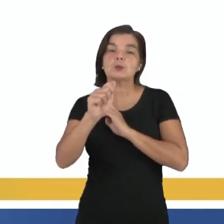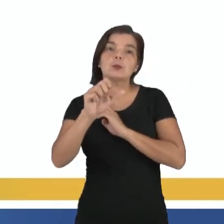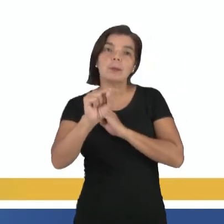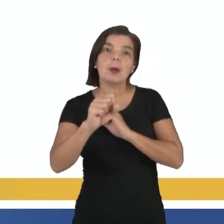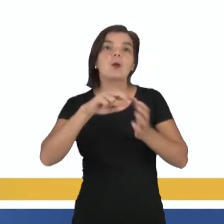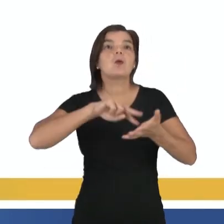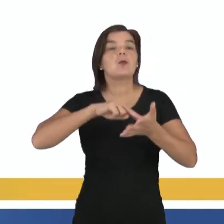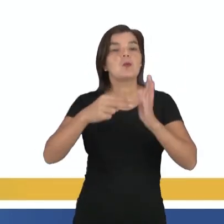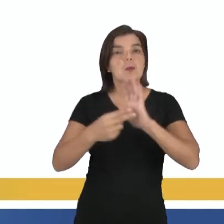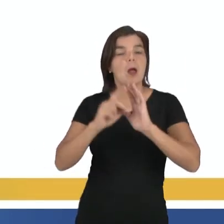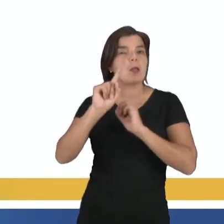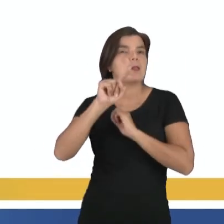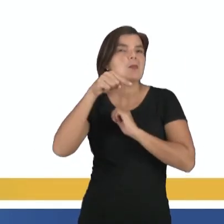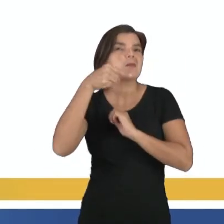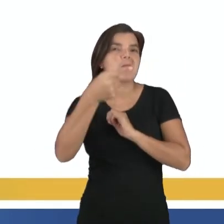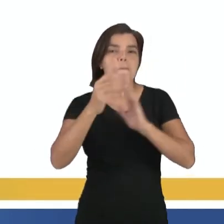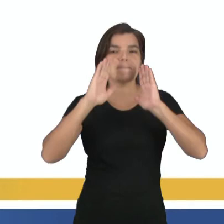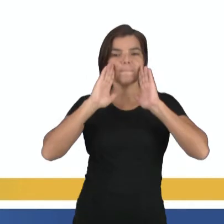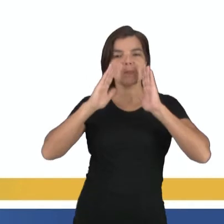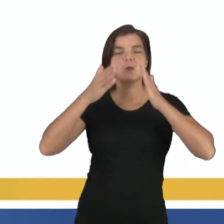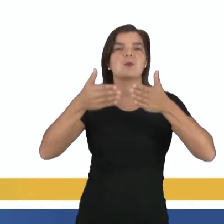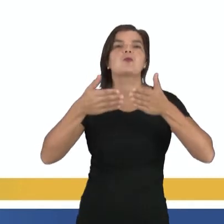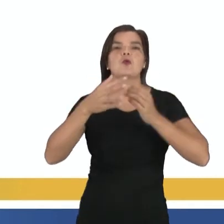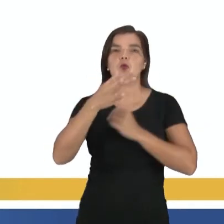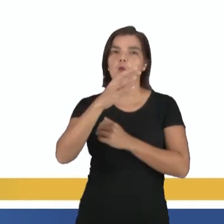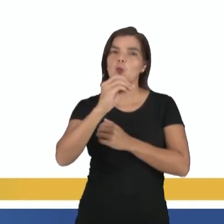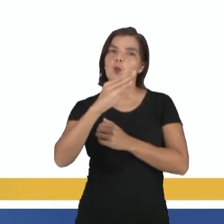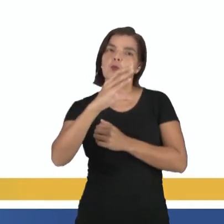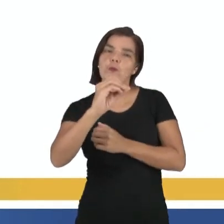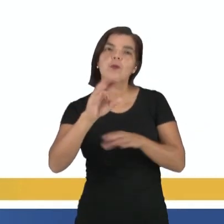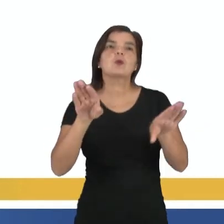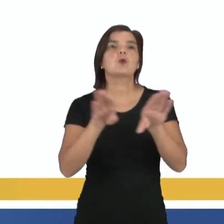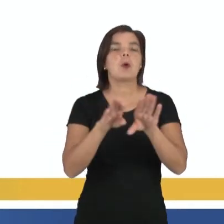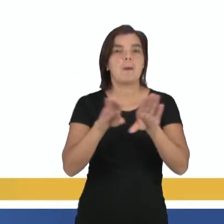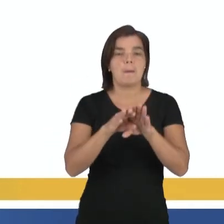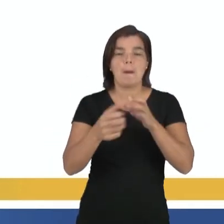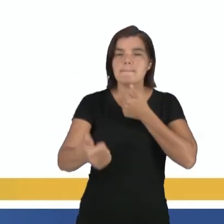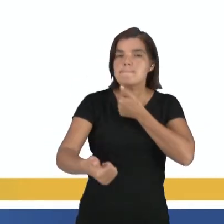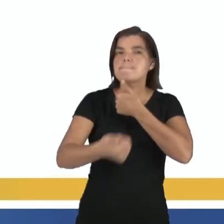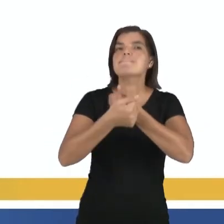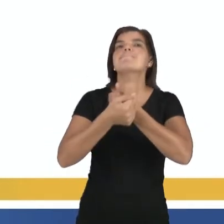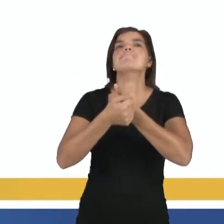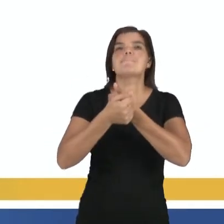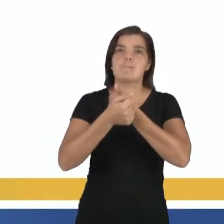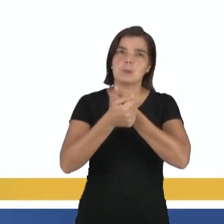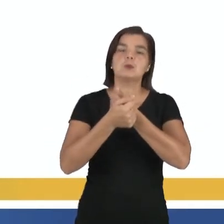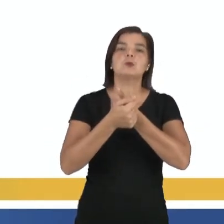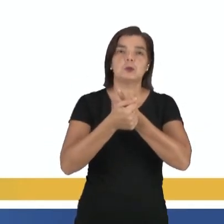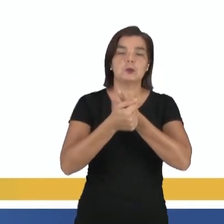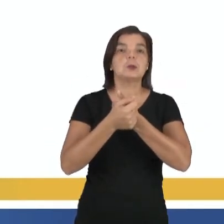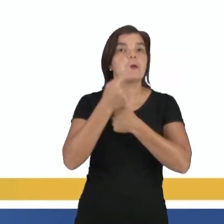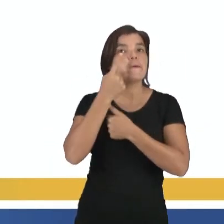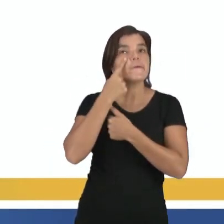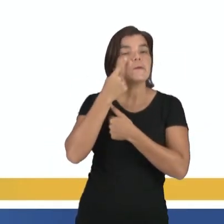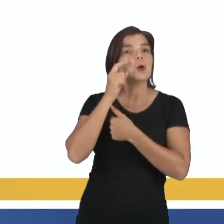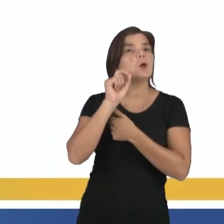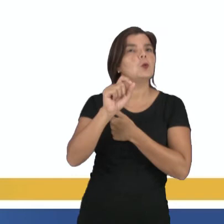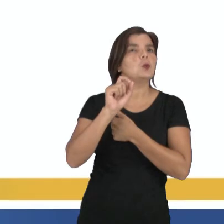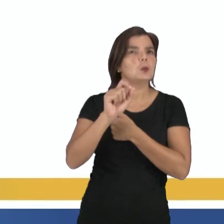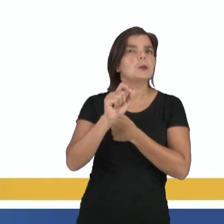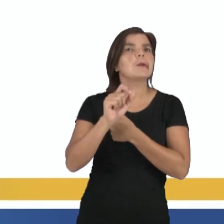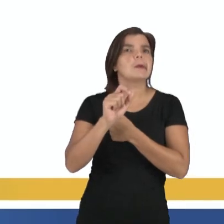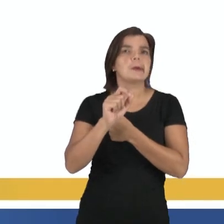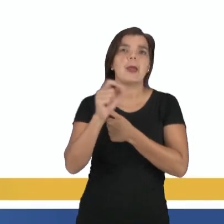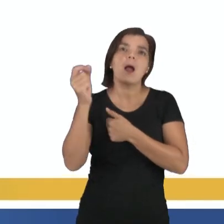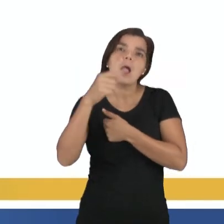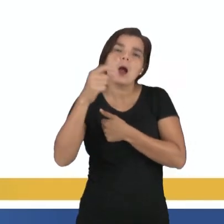quando ela está depois do foco. Quando esse objeto está muito mais próximo da lente, aí tu verifica que o objeto é